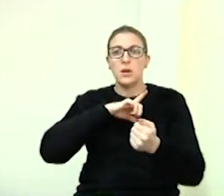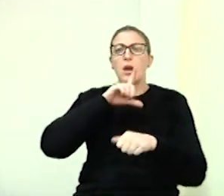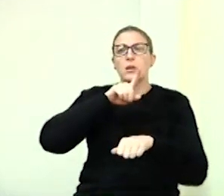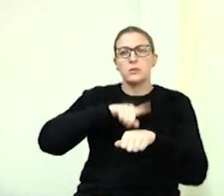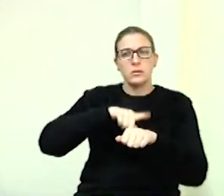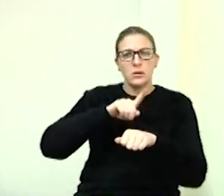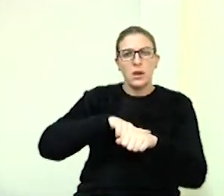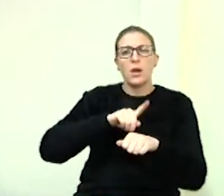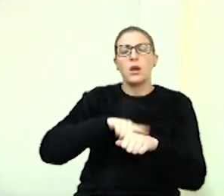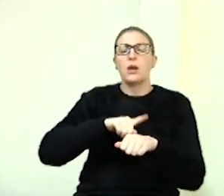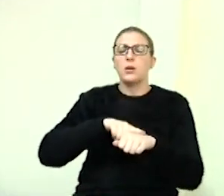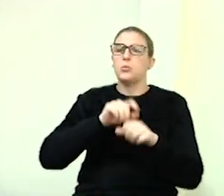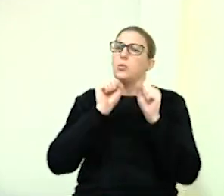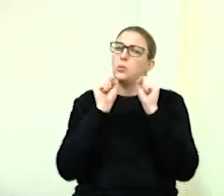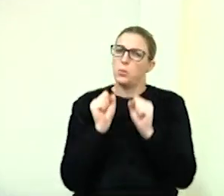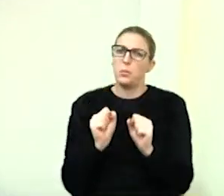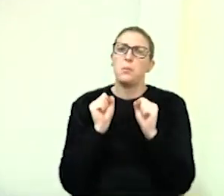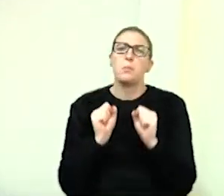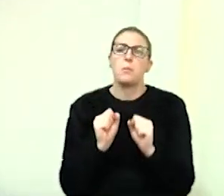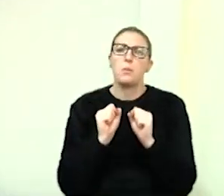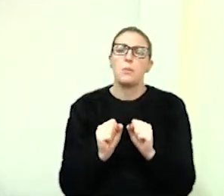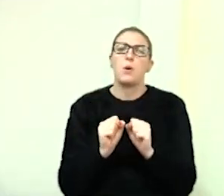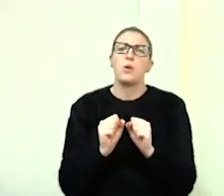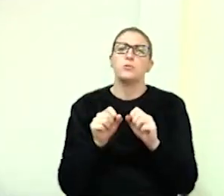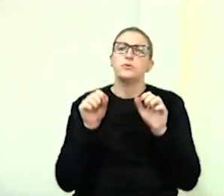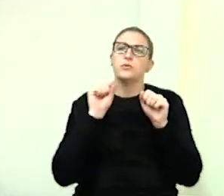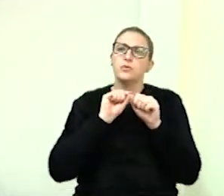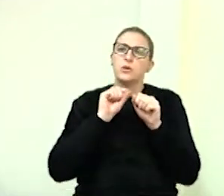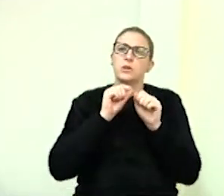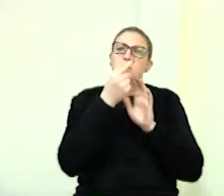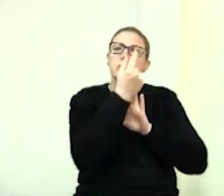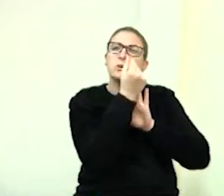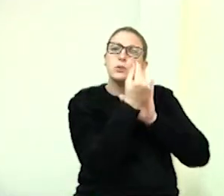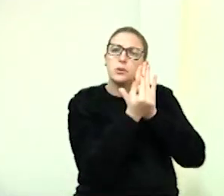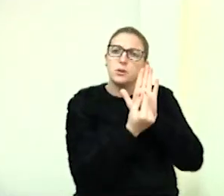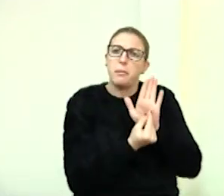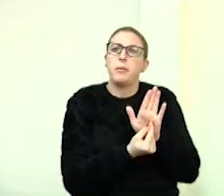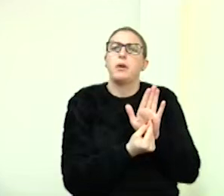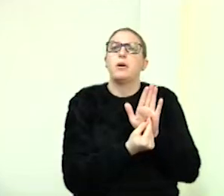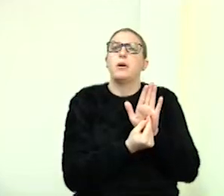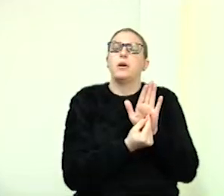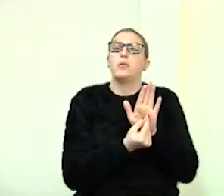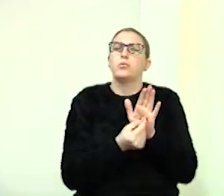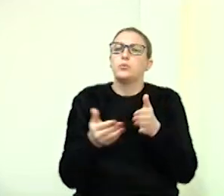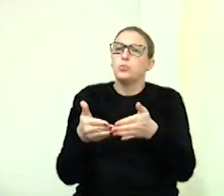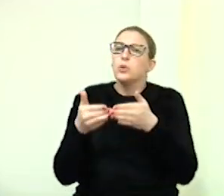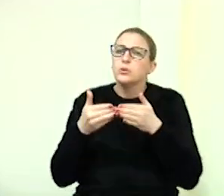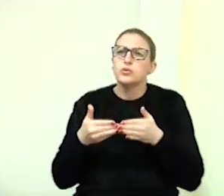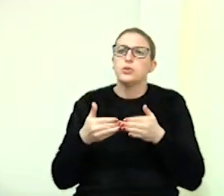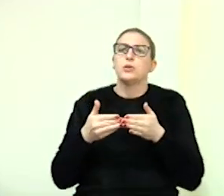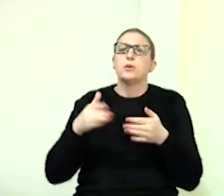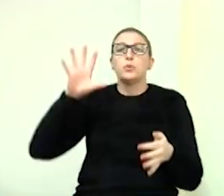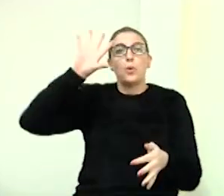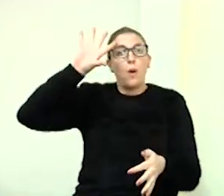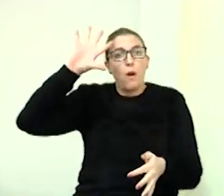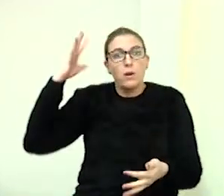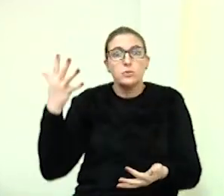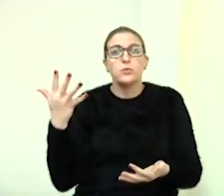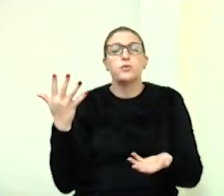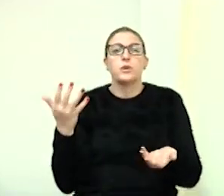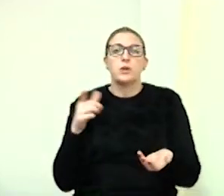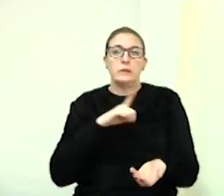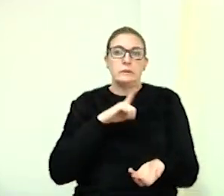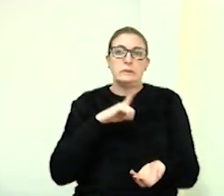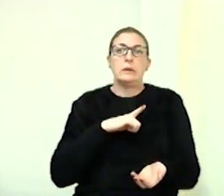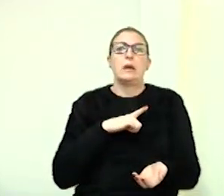A mesa pode orçar, demandar e decidir. Olha, vai ter